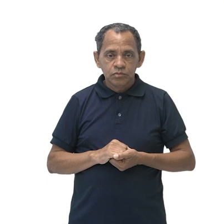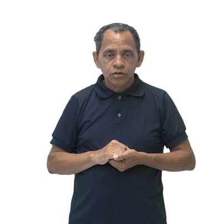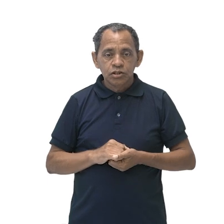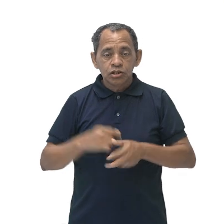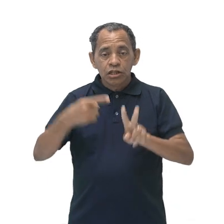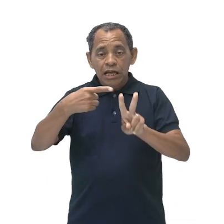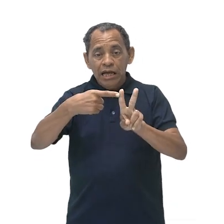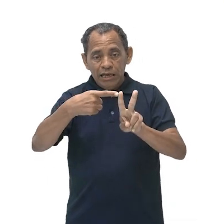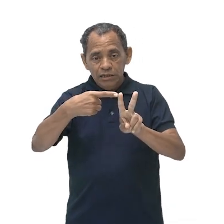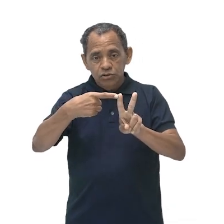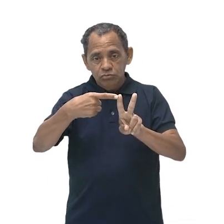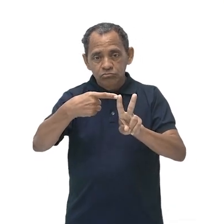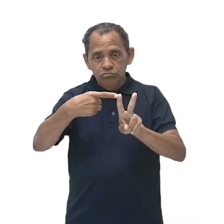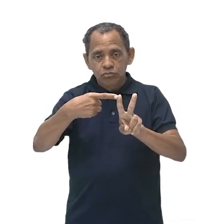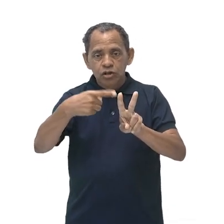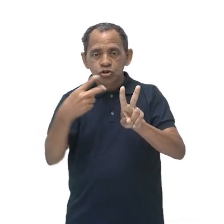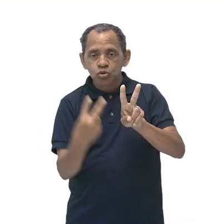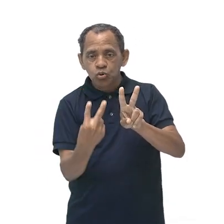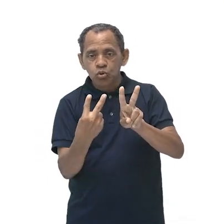ela é